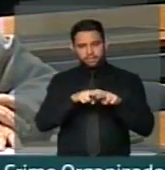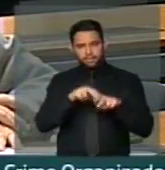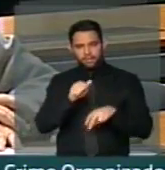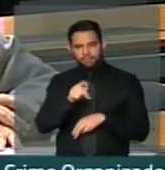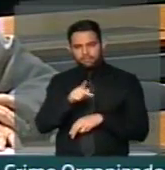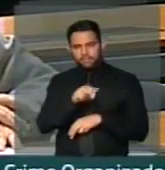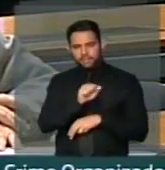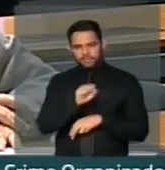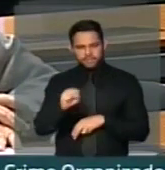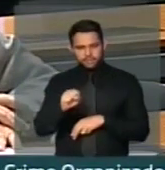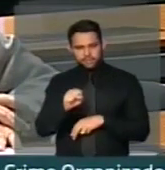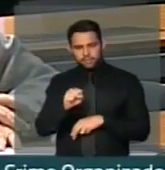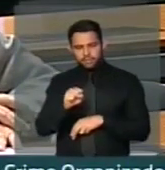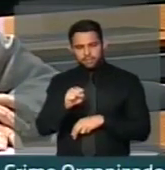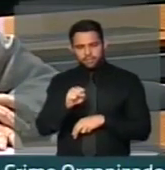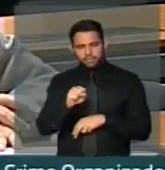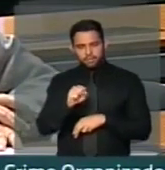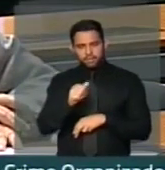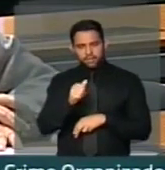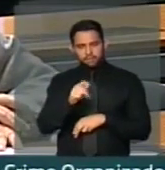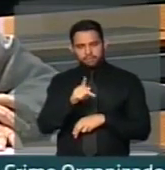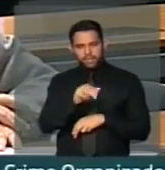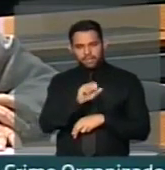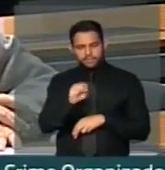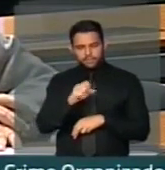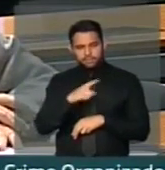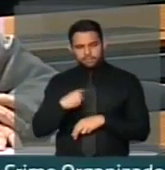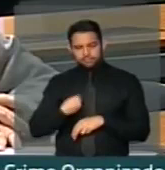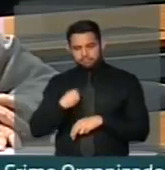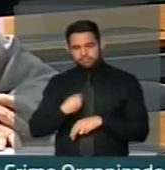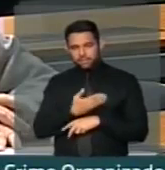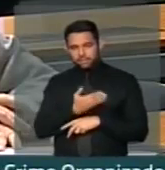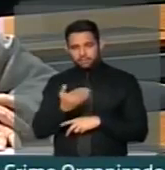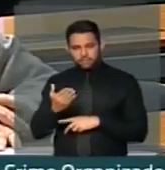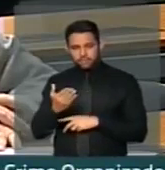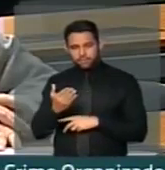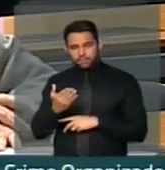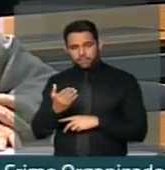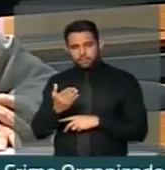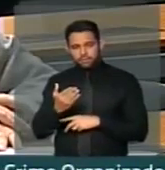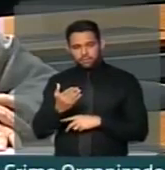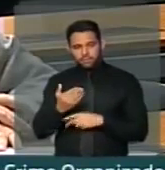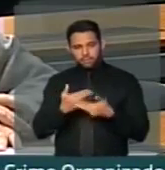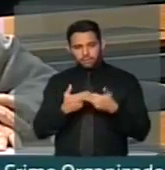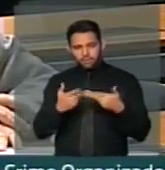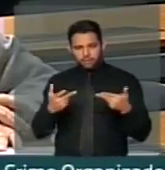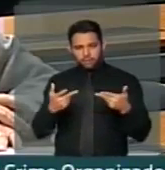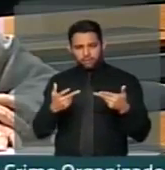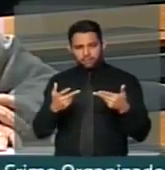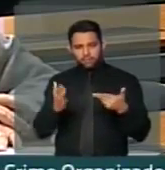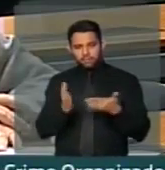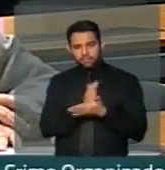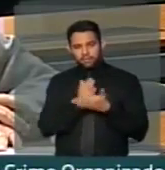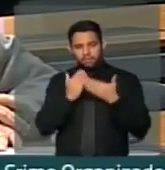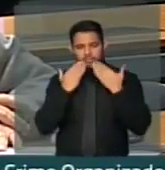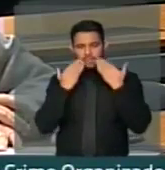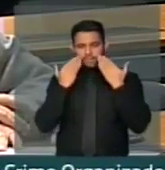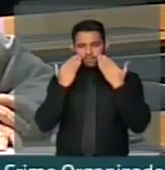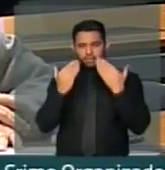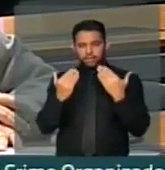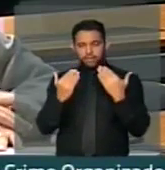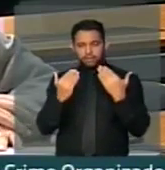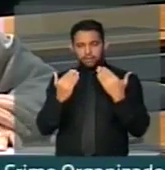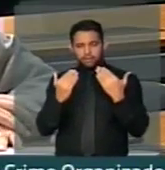APX e as apax T sido assim um tem sido algo que tem demonstrado um